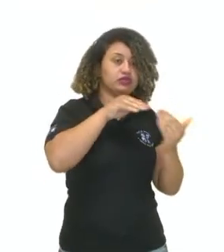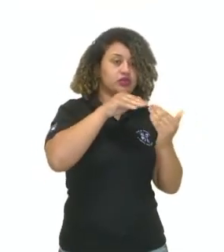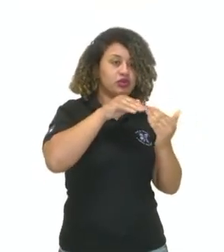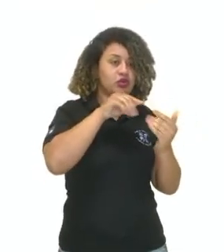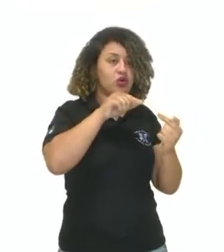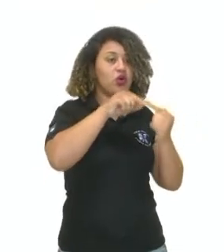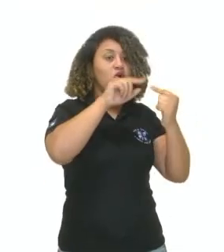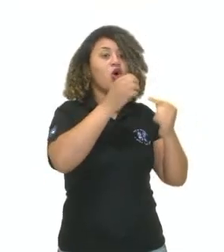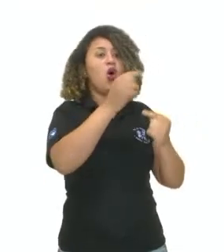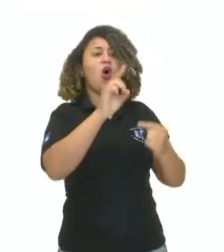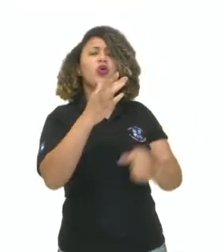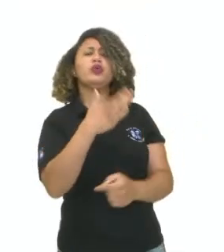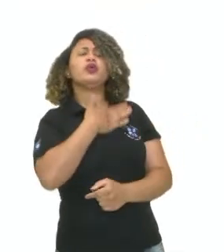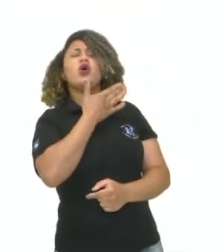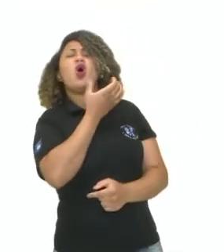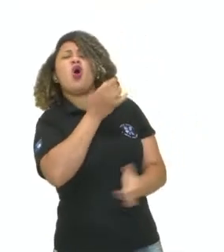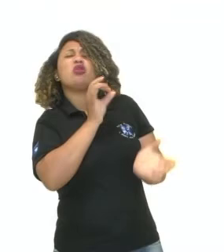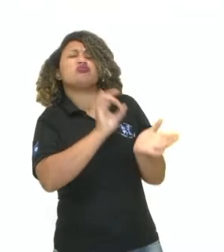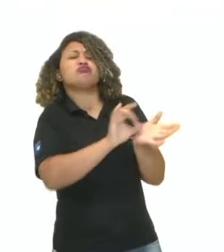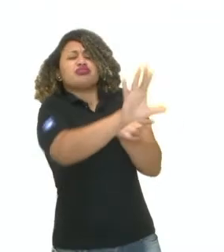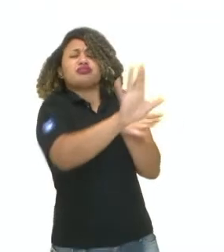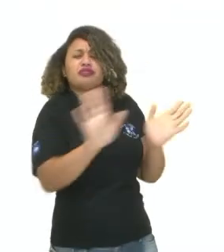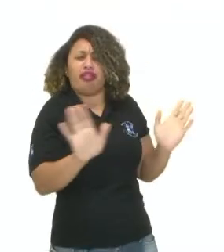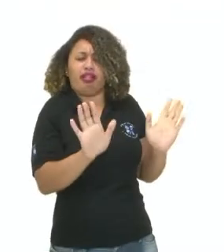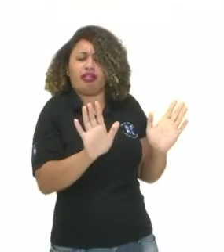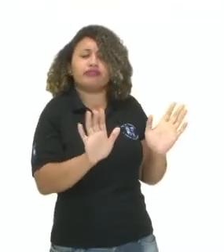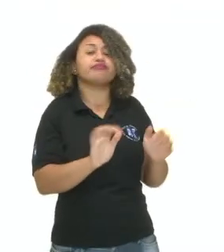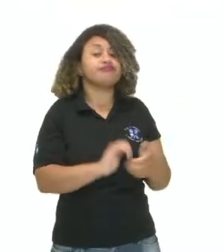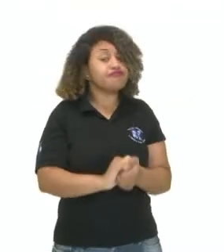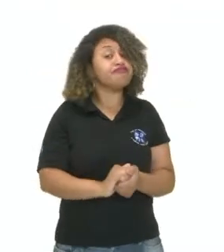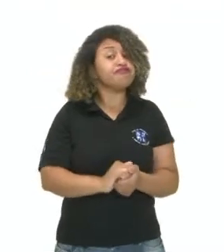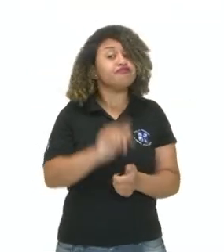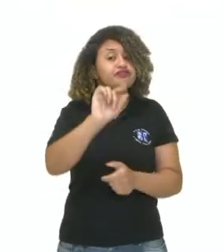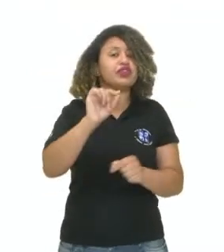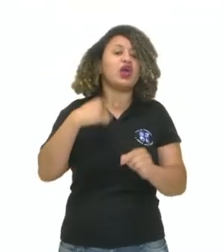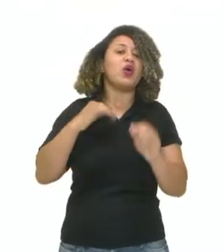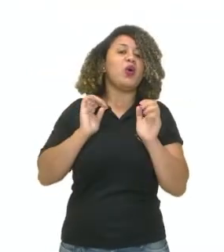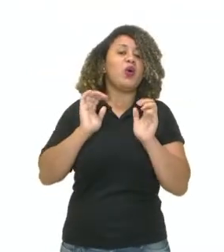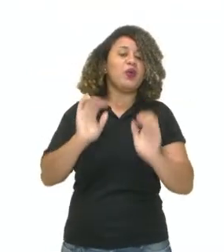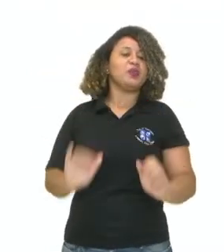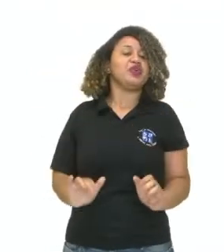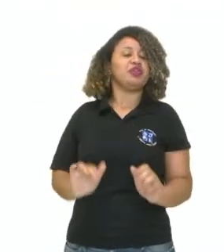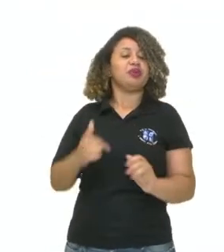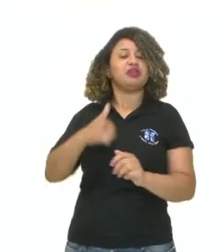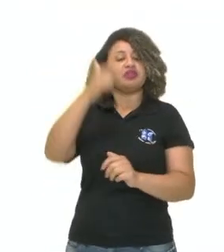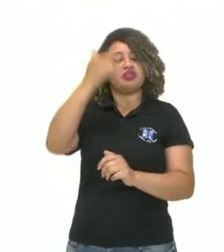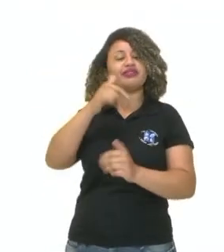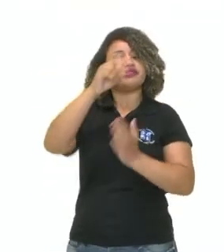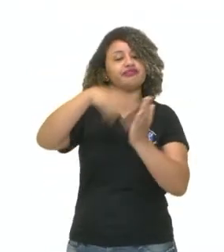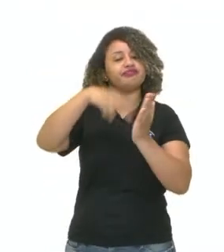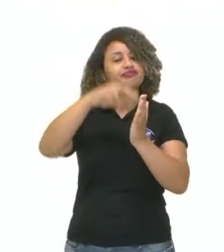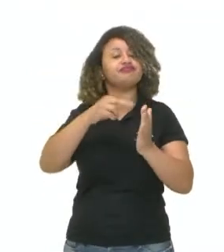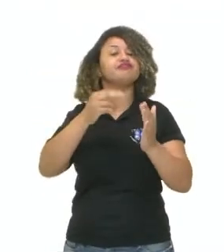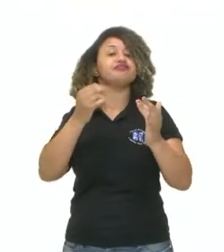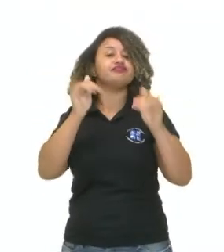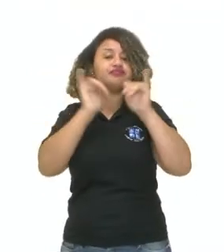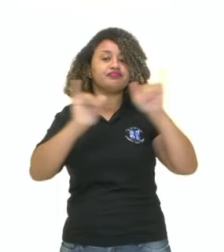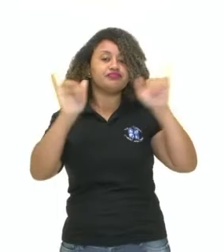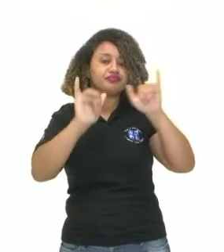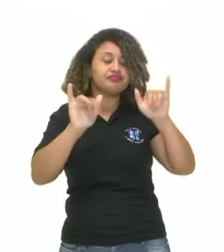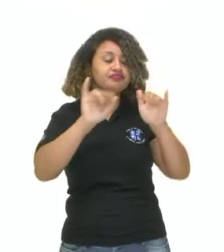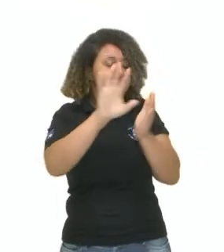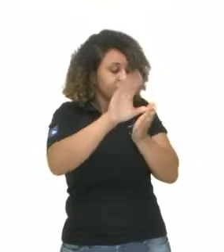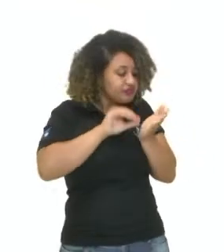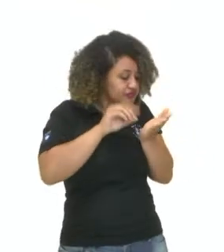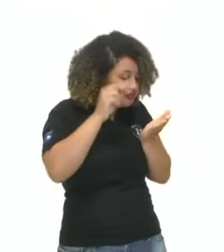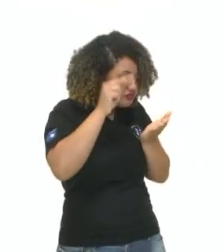causa surpresa ou repulsa. Isso mesmo, é a parte comportamental do leitor da notícia, de quem recebeu. Ou